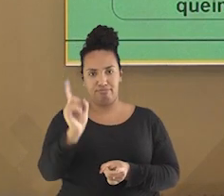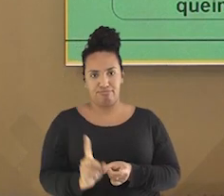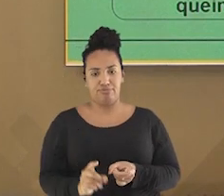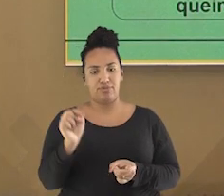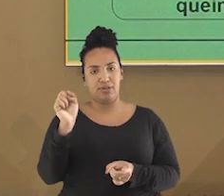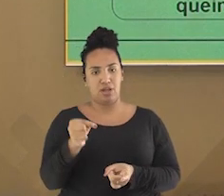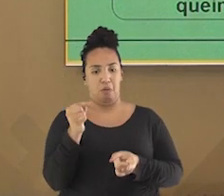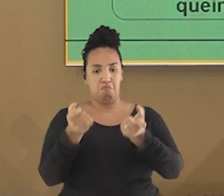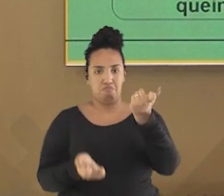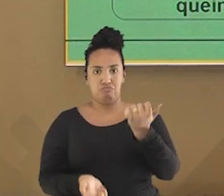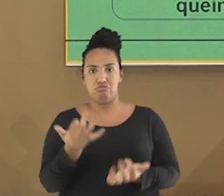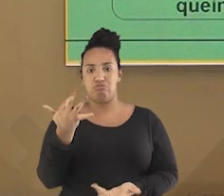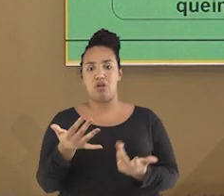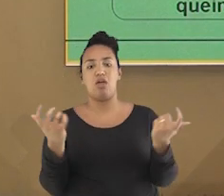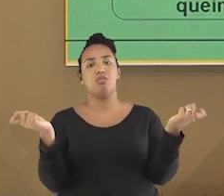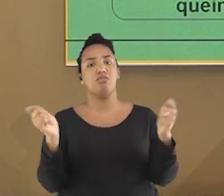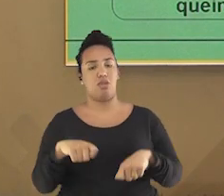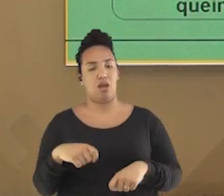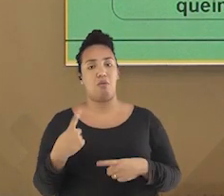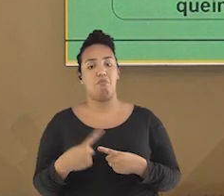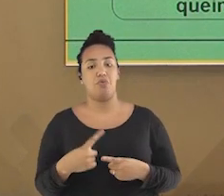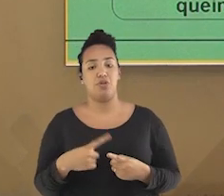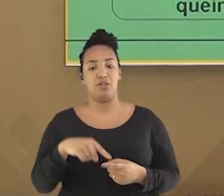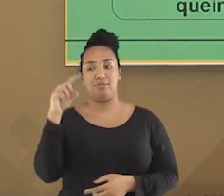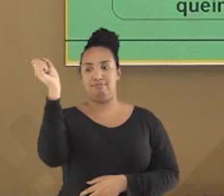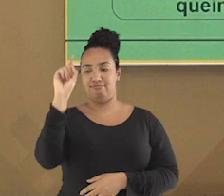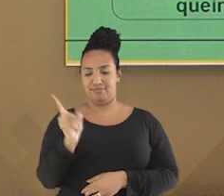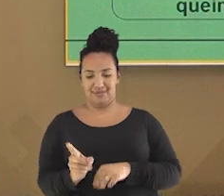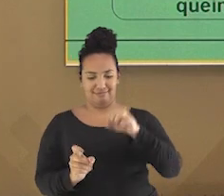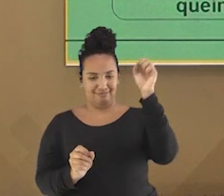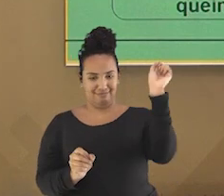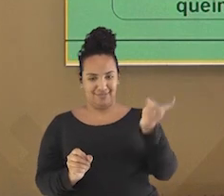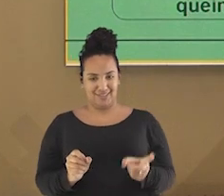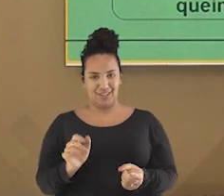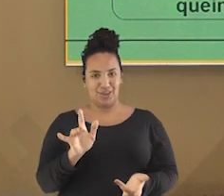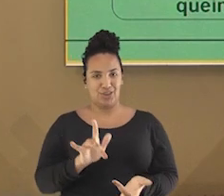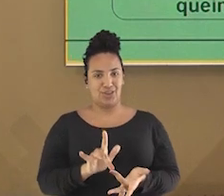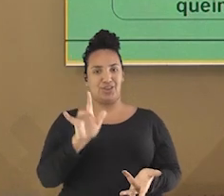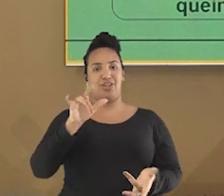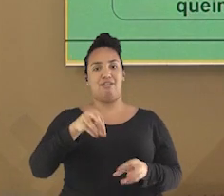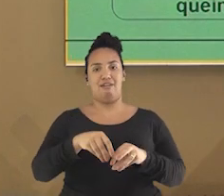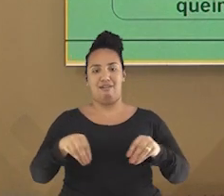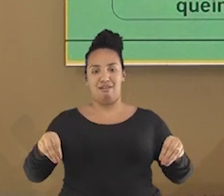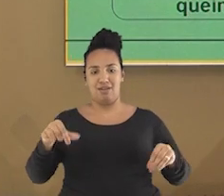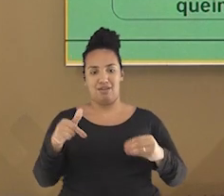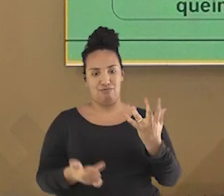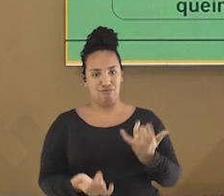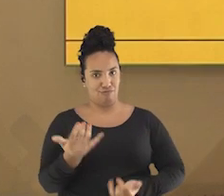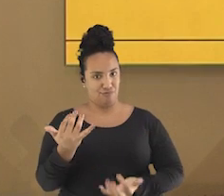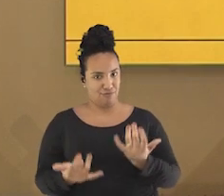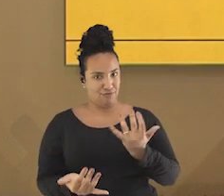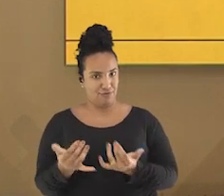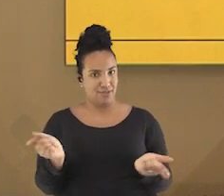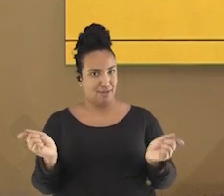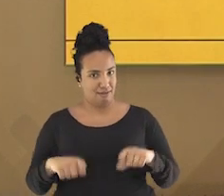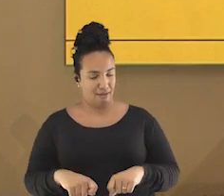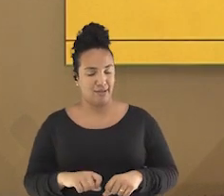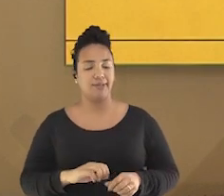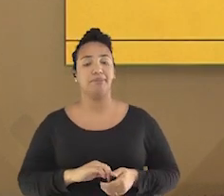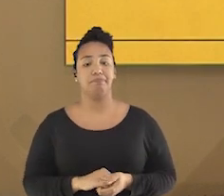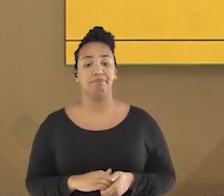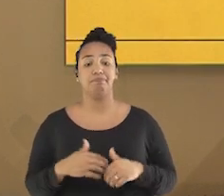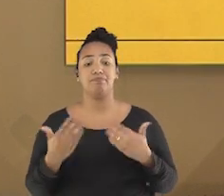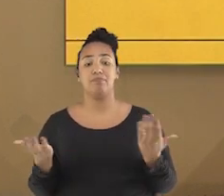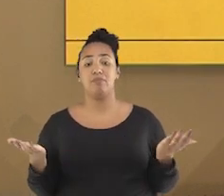às descargas elétricas que caíam sobre o solo e a vegetação. Vamos ler juntos